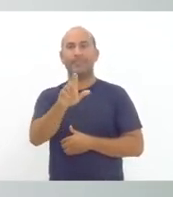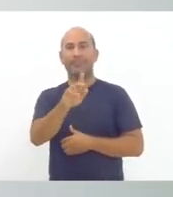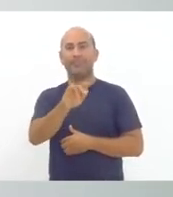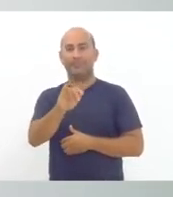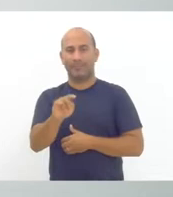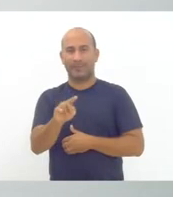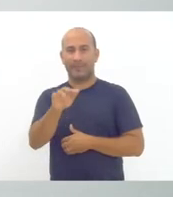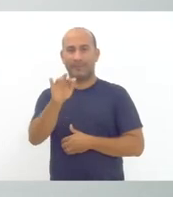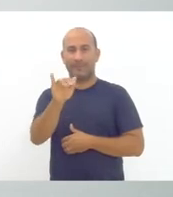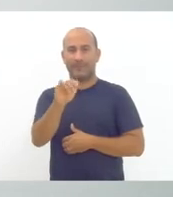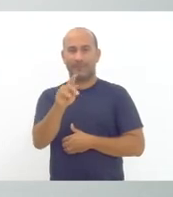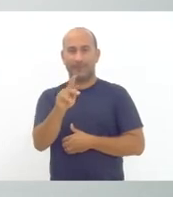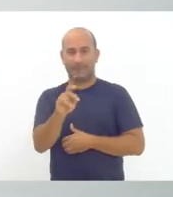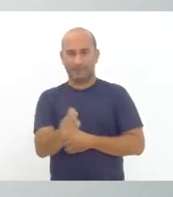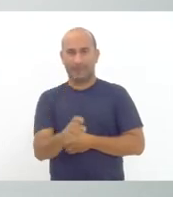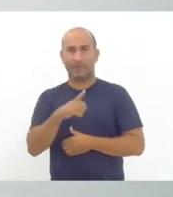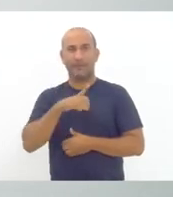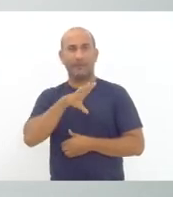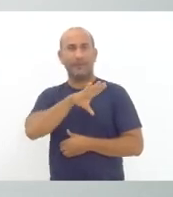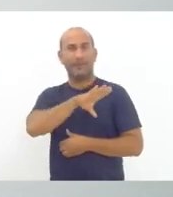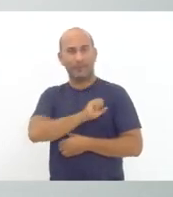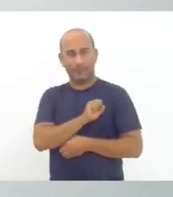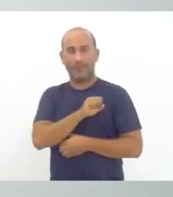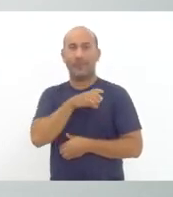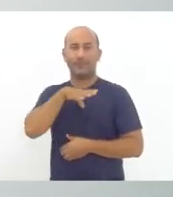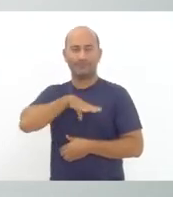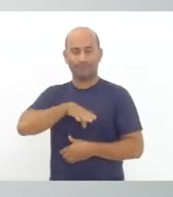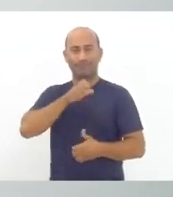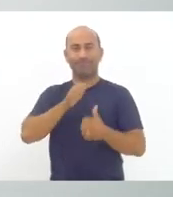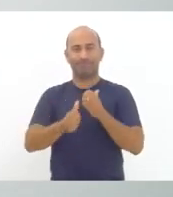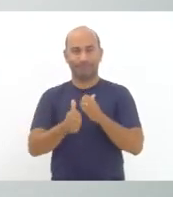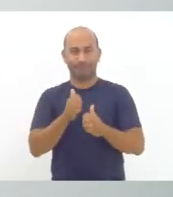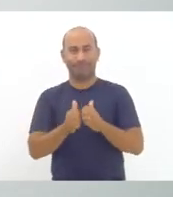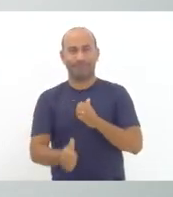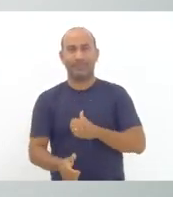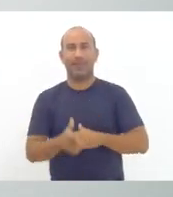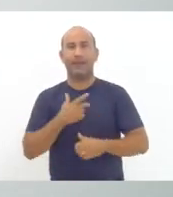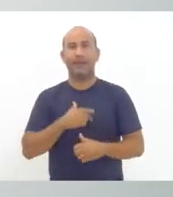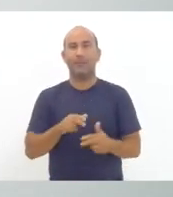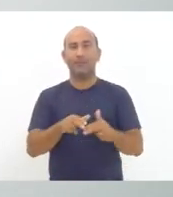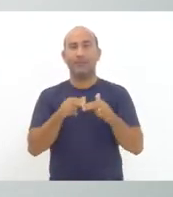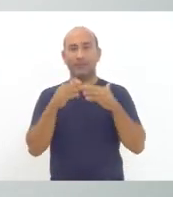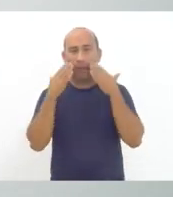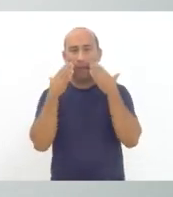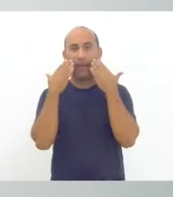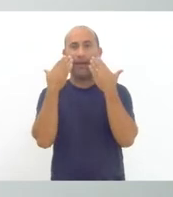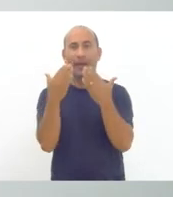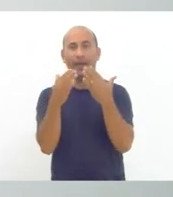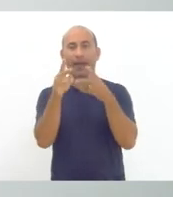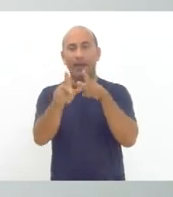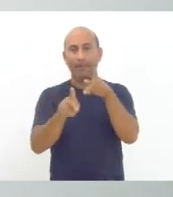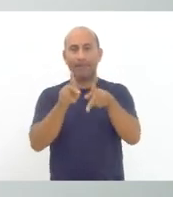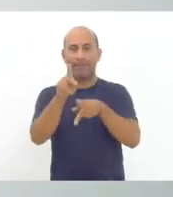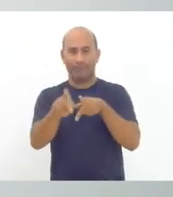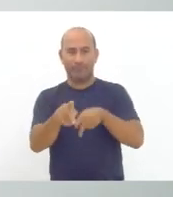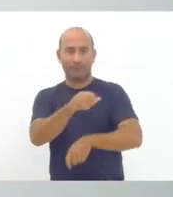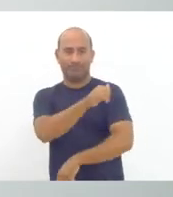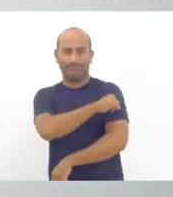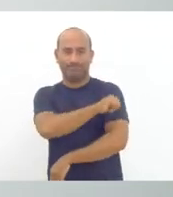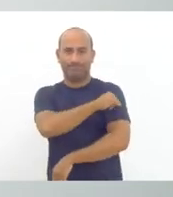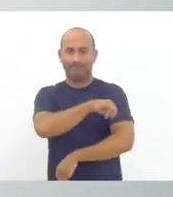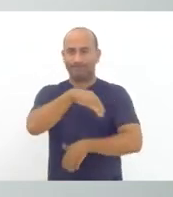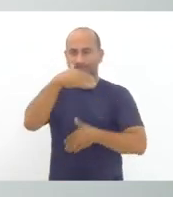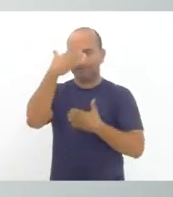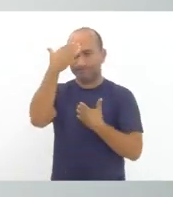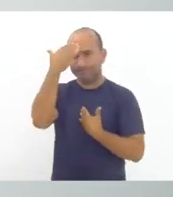herdou do pai o amor pela cruz de malta diante de sua representatividade ao povo do Rio de Janeiro